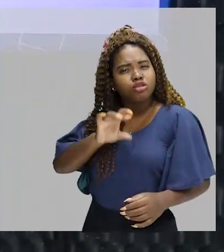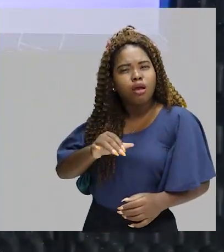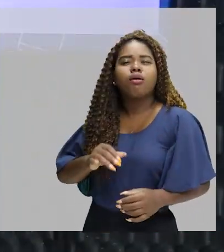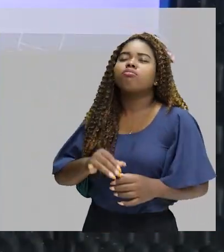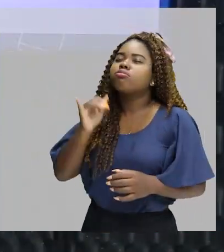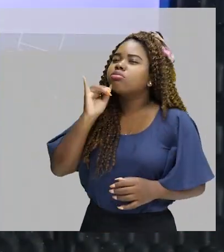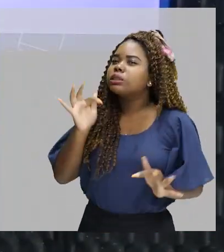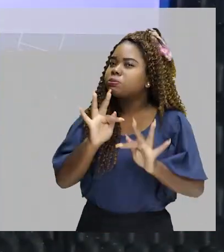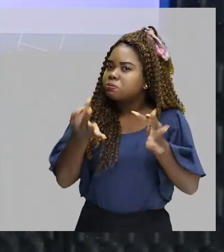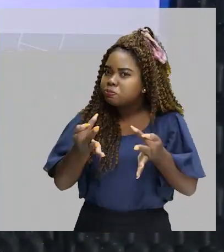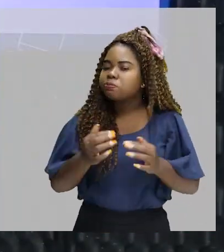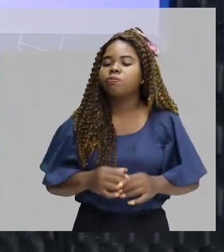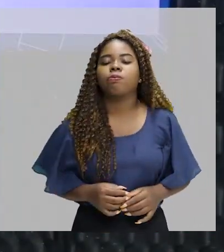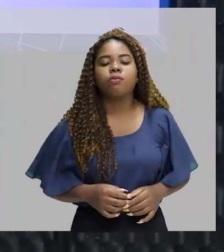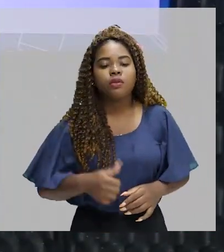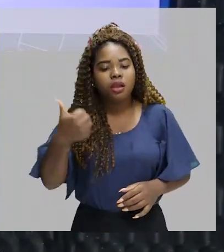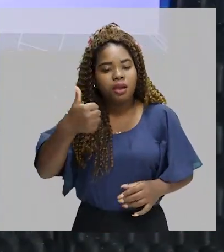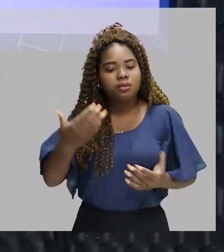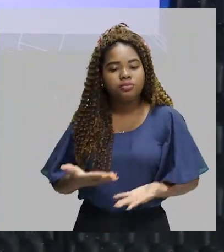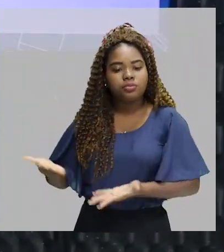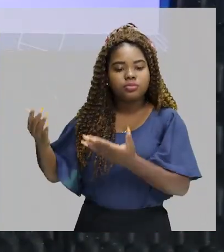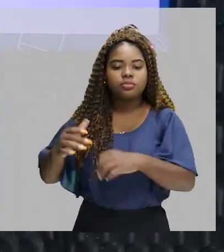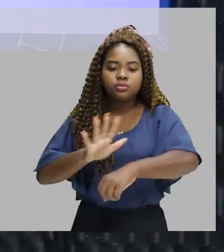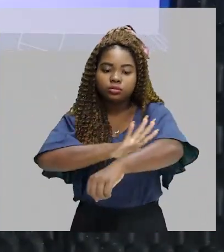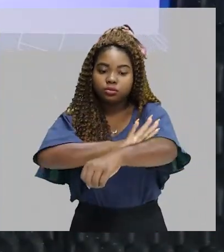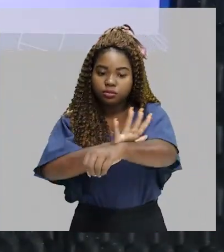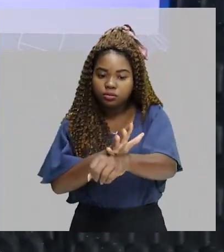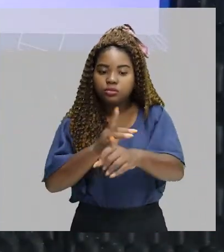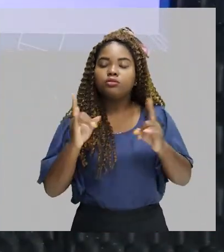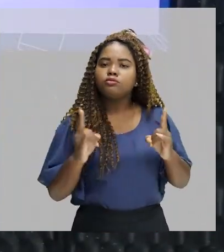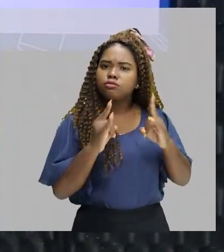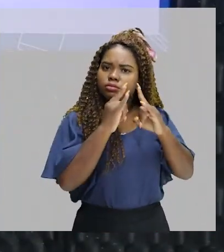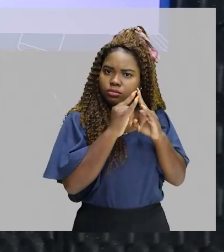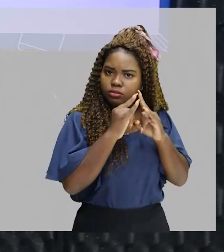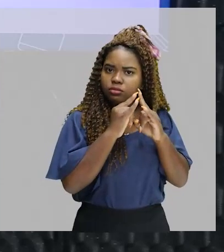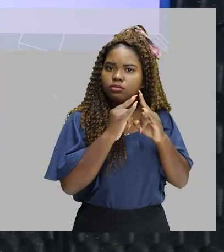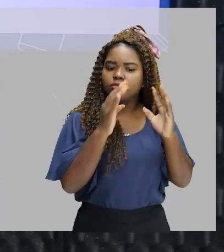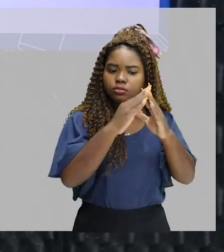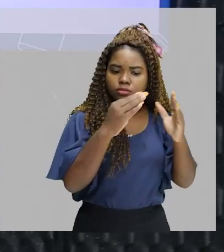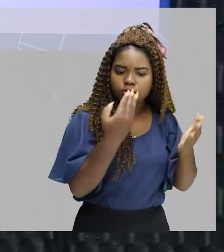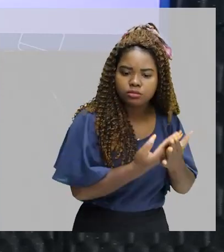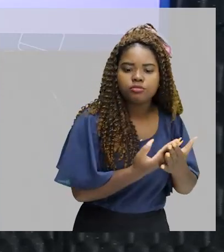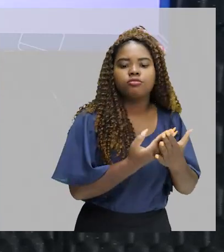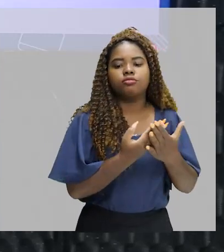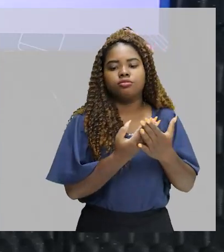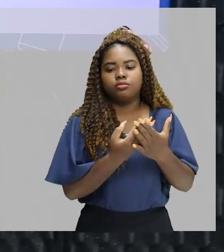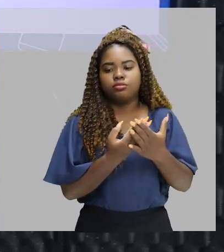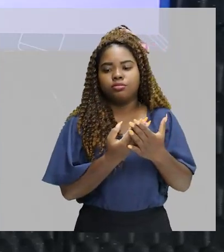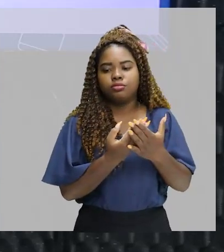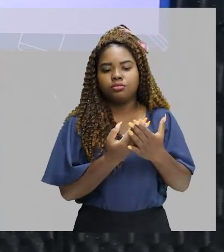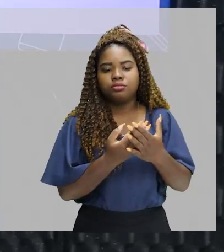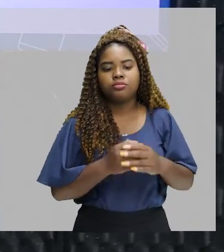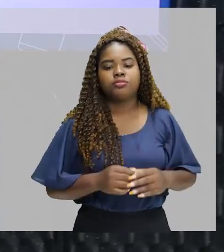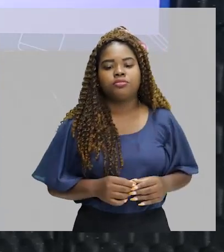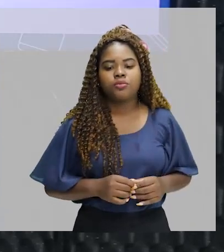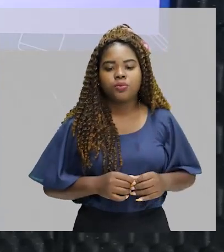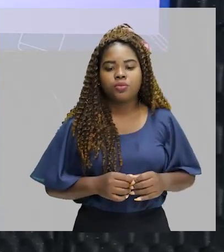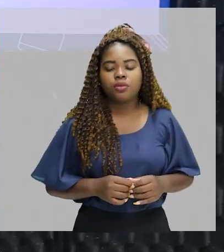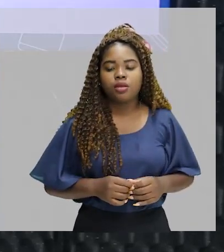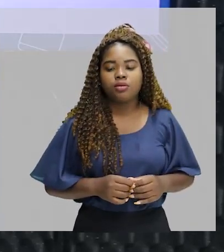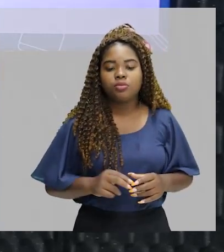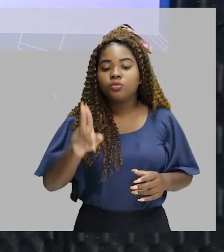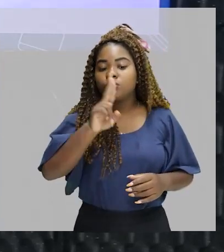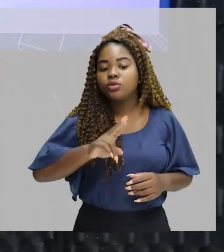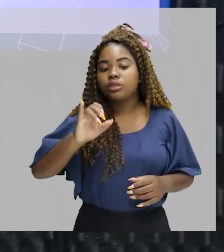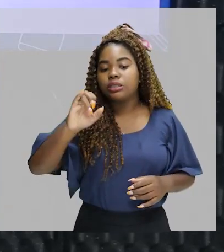só, racismo institucional. Você já ouviu falar? Quando se trata de racismo institucional, a gente está